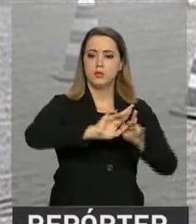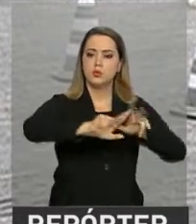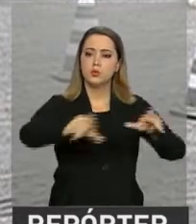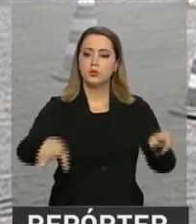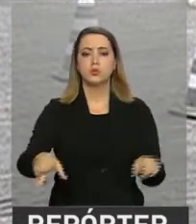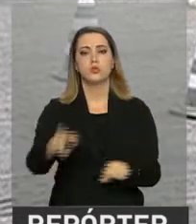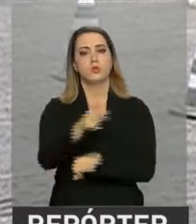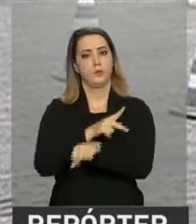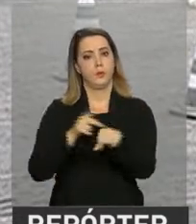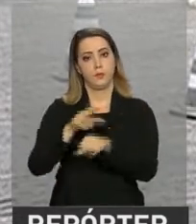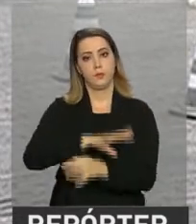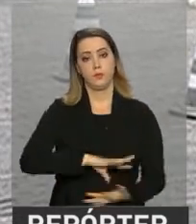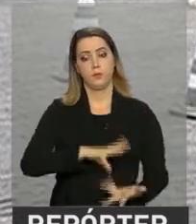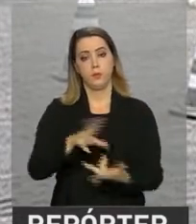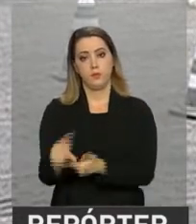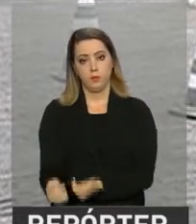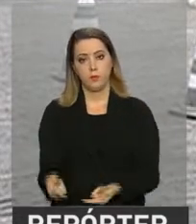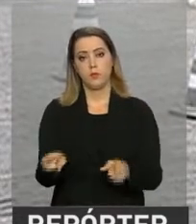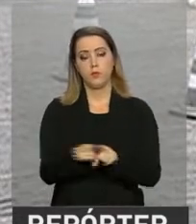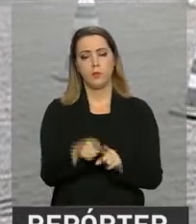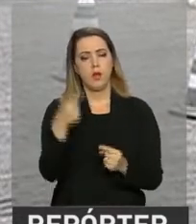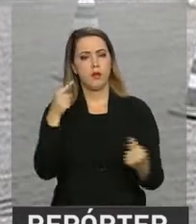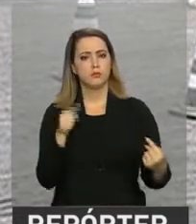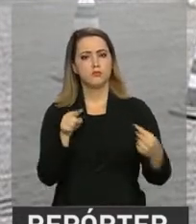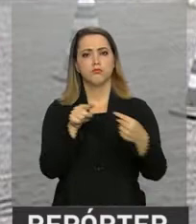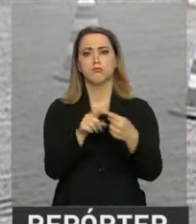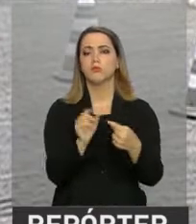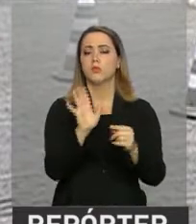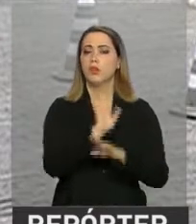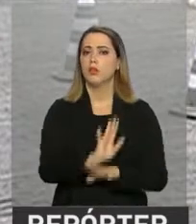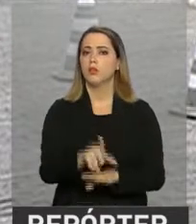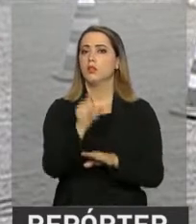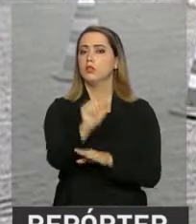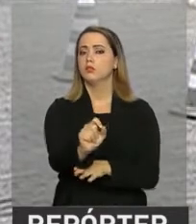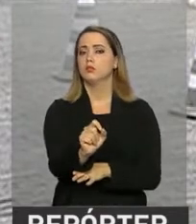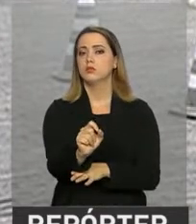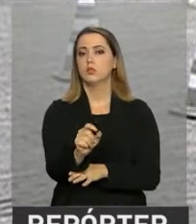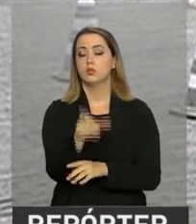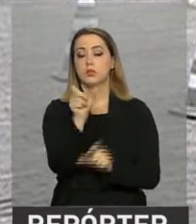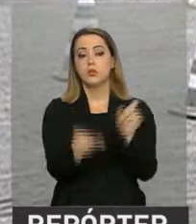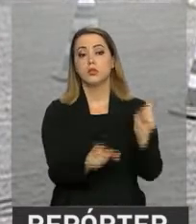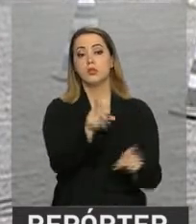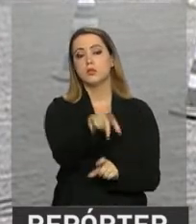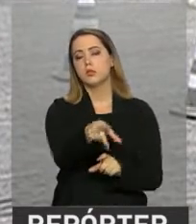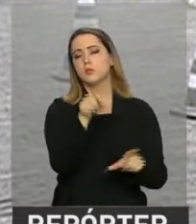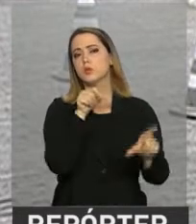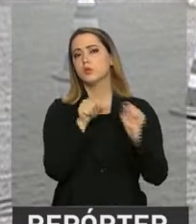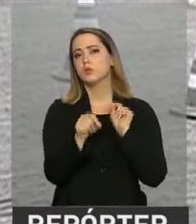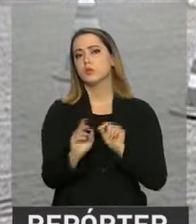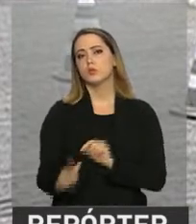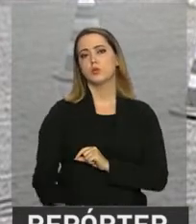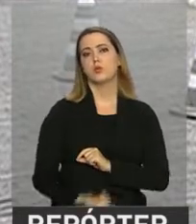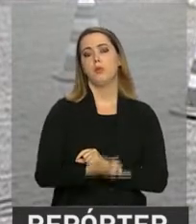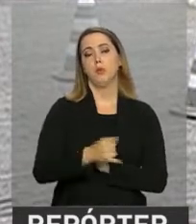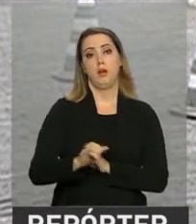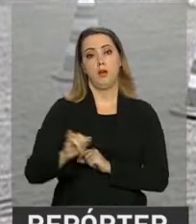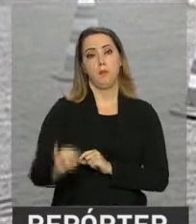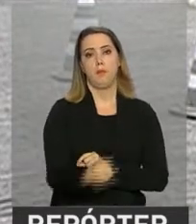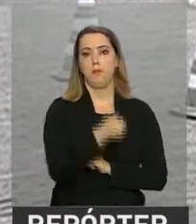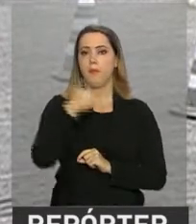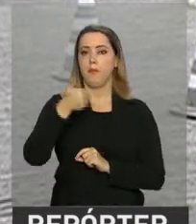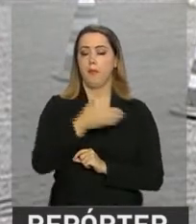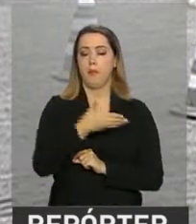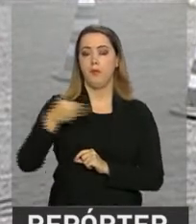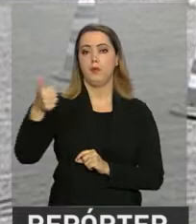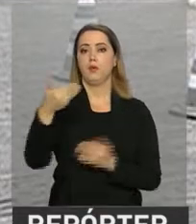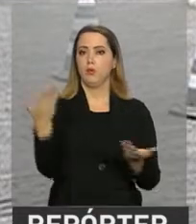e também da ásia a ideia é ajudar a fazer com que esses investidores tomarem as melhores decisões trazendo